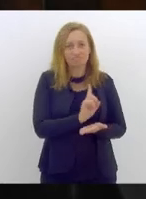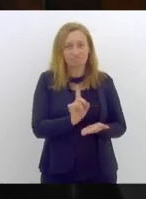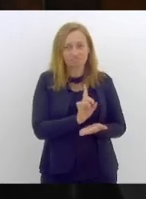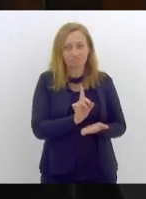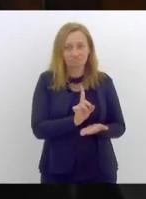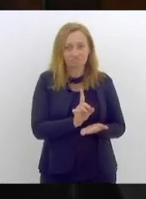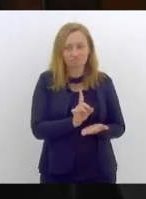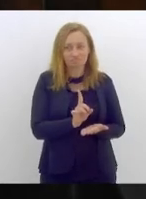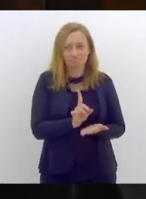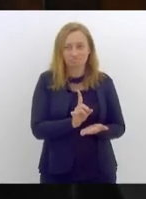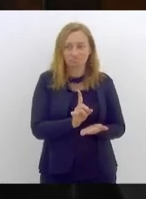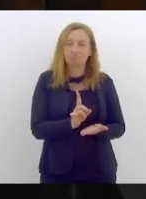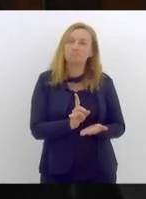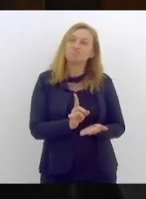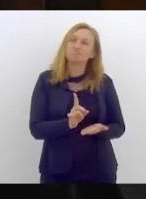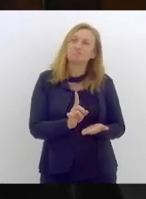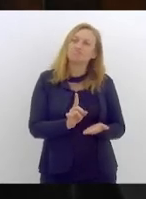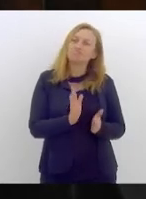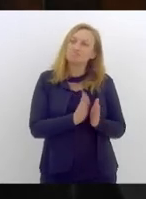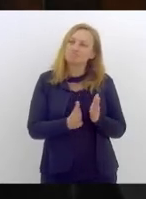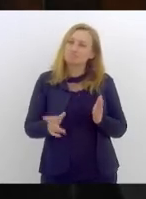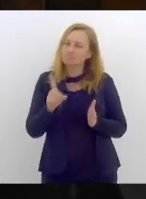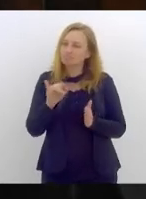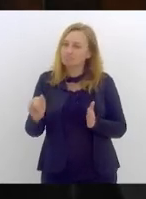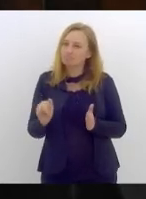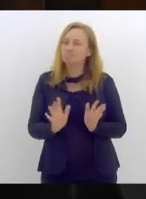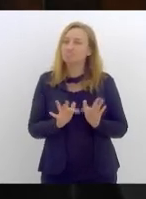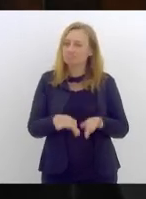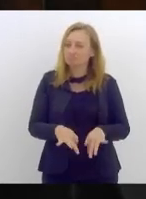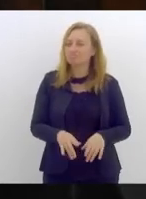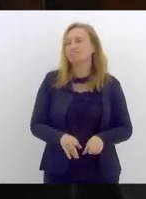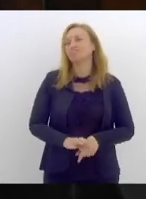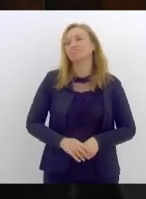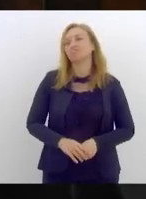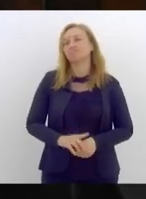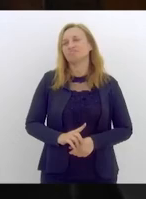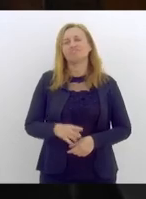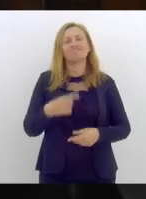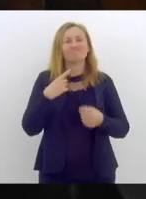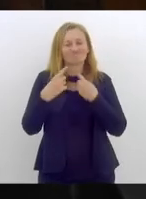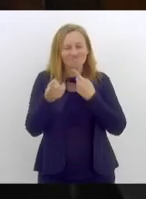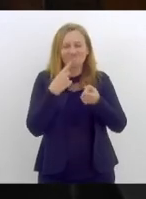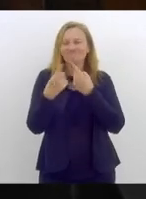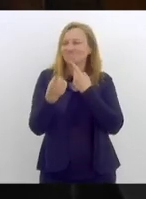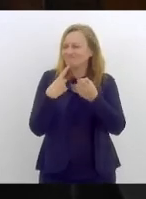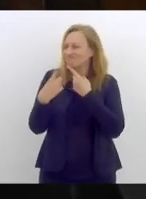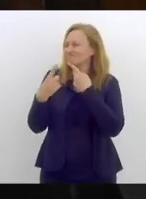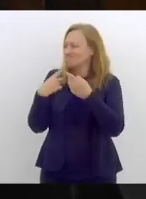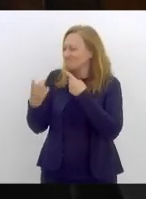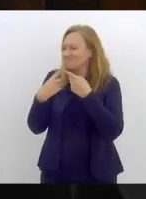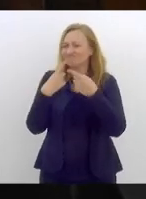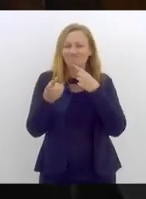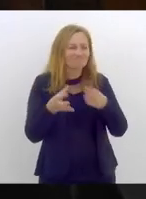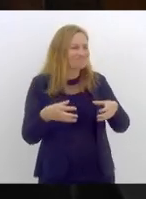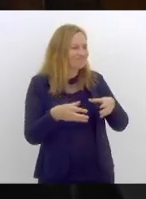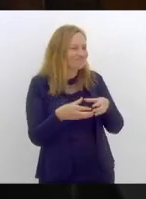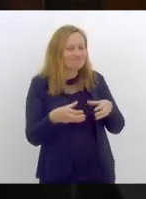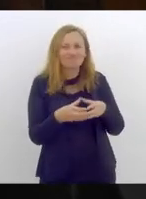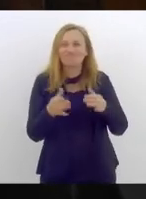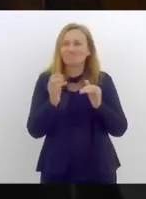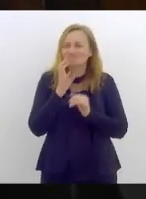com o tempo sem ter mas durante a ordem do dia no expediente final em debates em comissões enfim